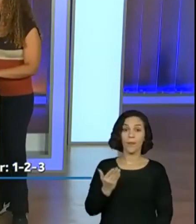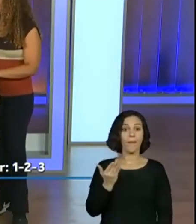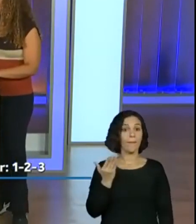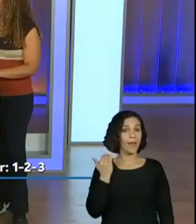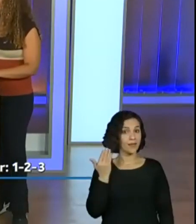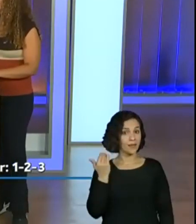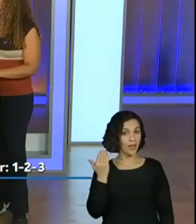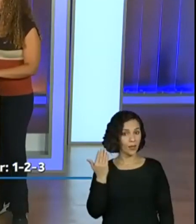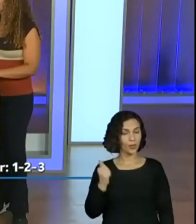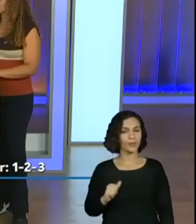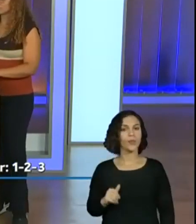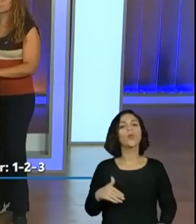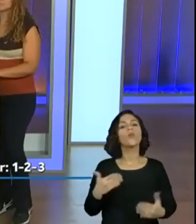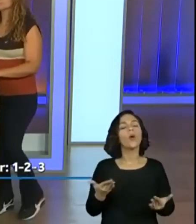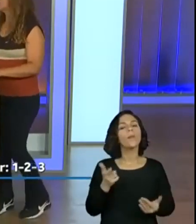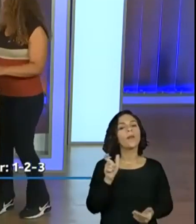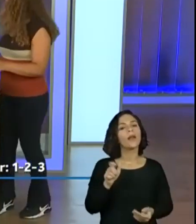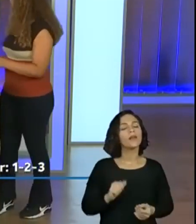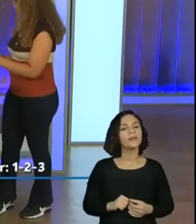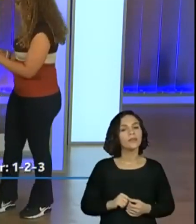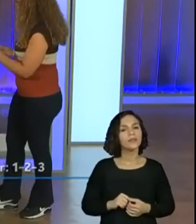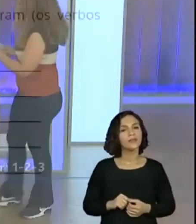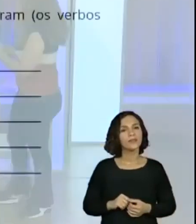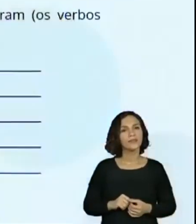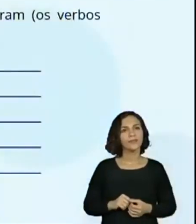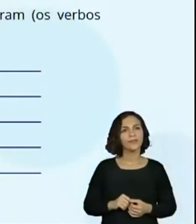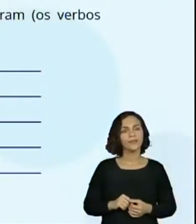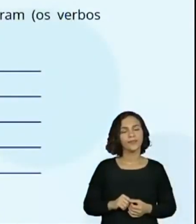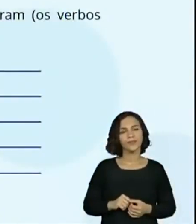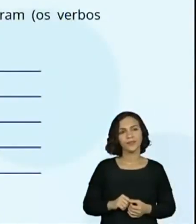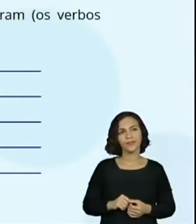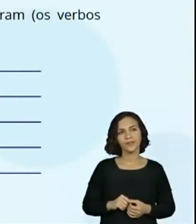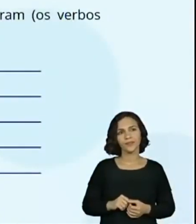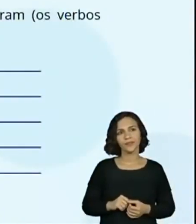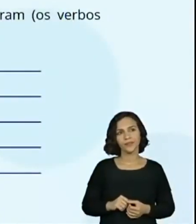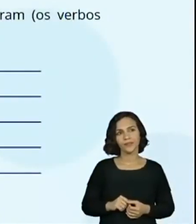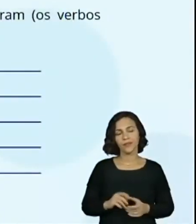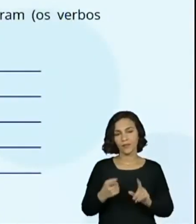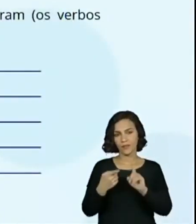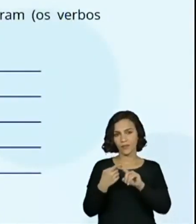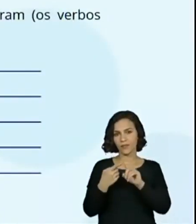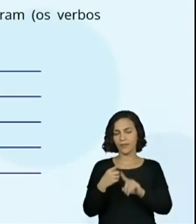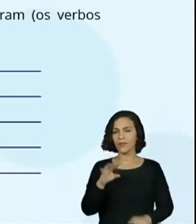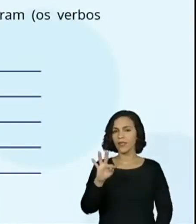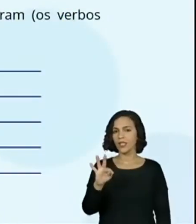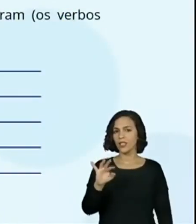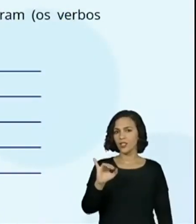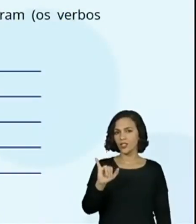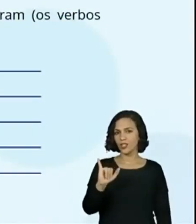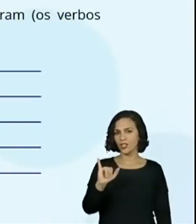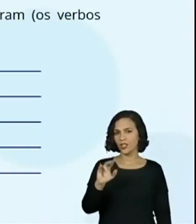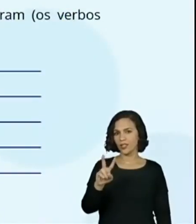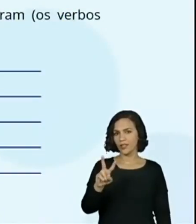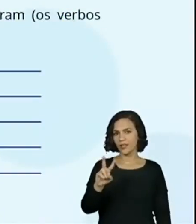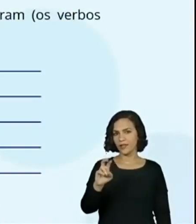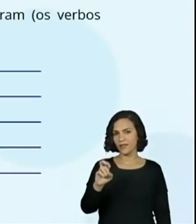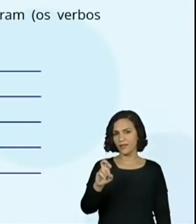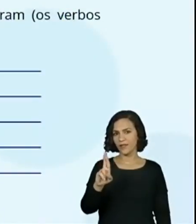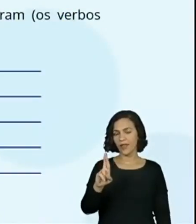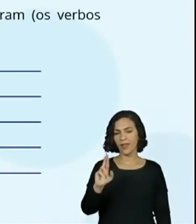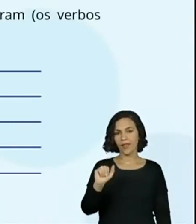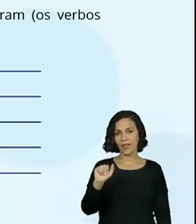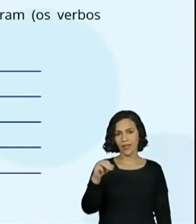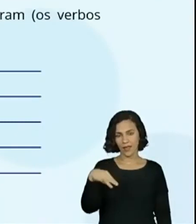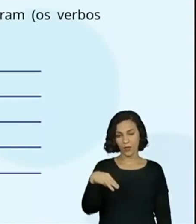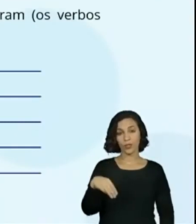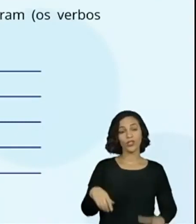passado, nós tivemos aqui... A primeira é do passado mesmo, né? Primeira tiveram, isso mesmo. Tiveram, só para deixar